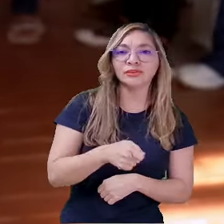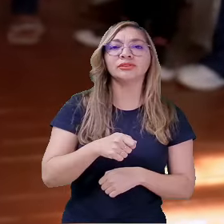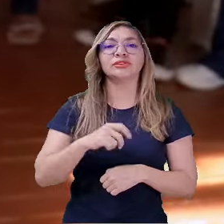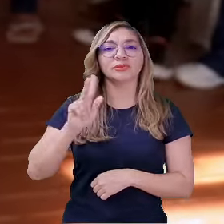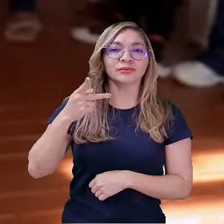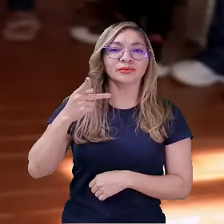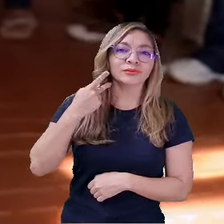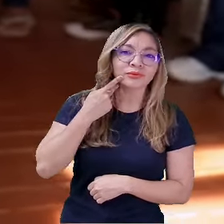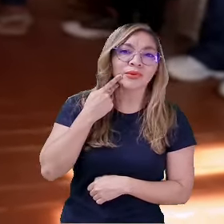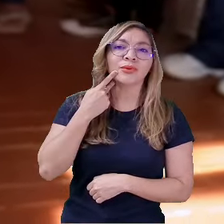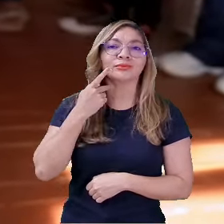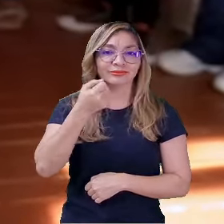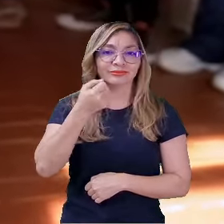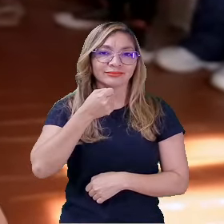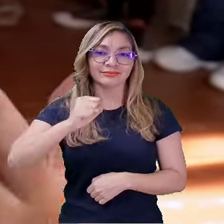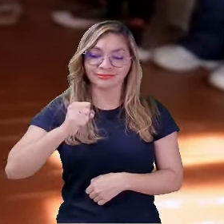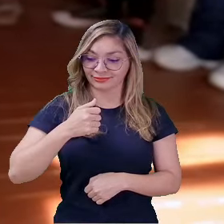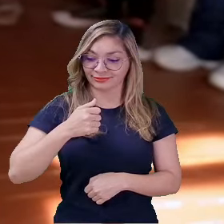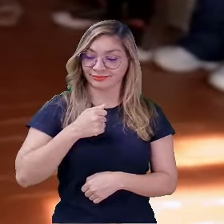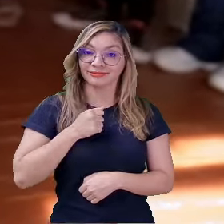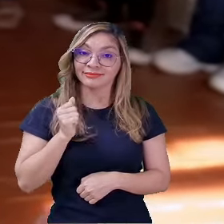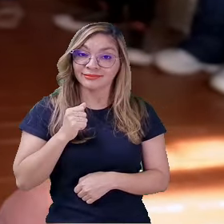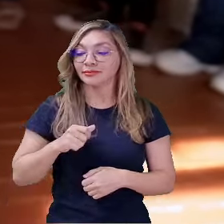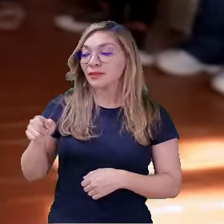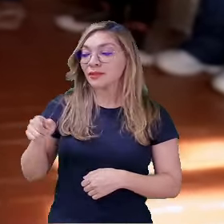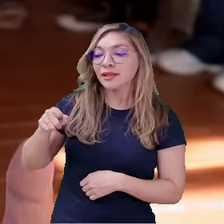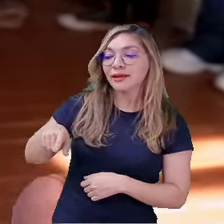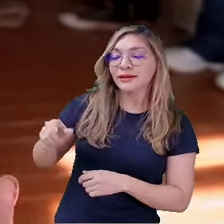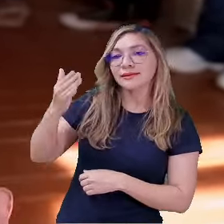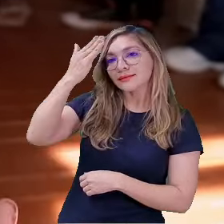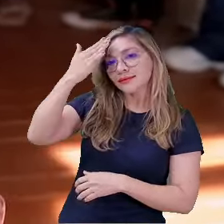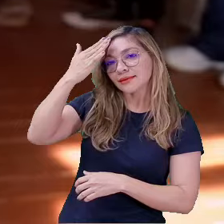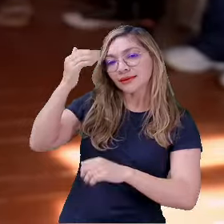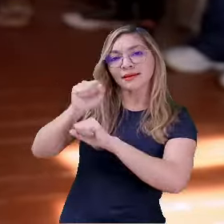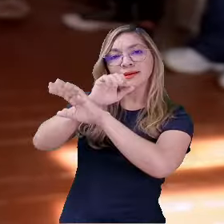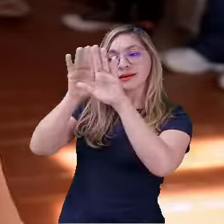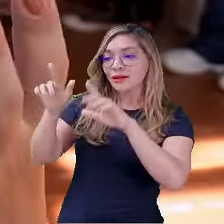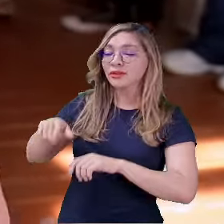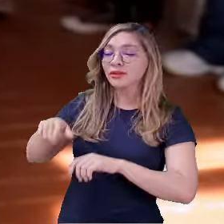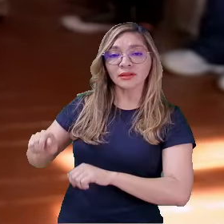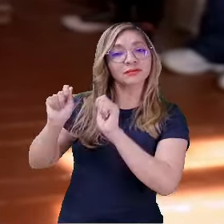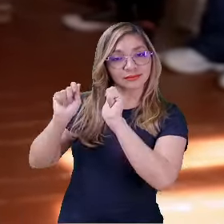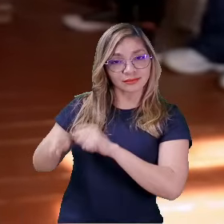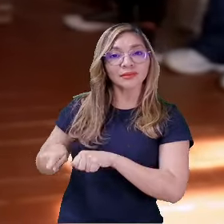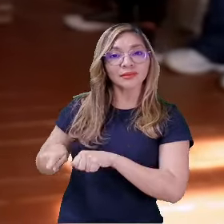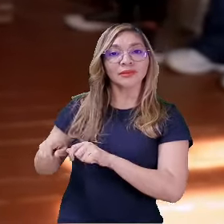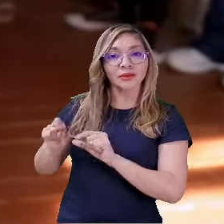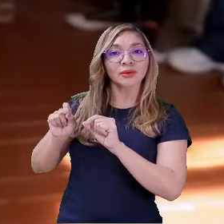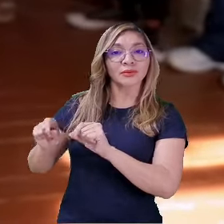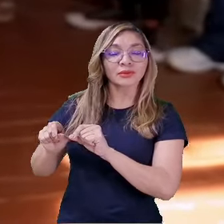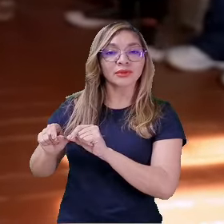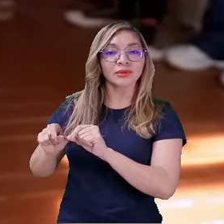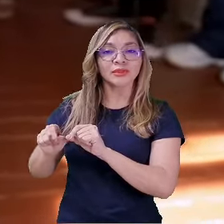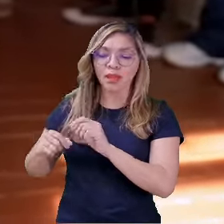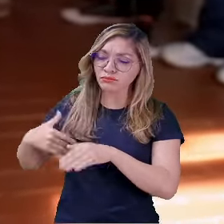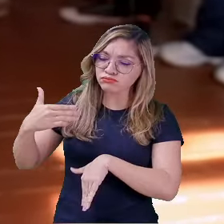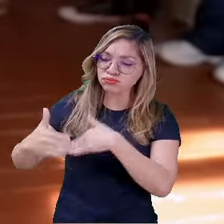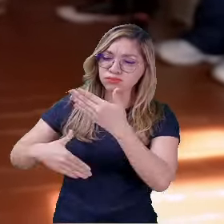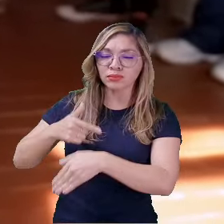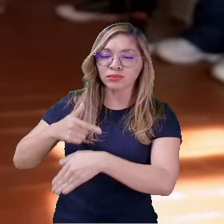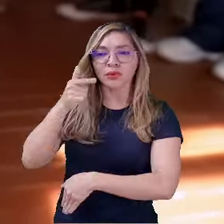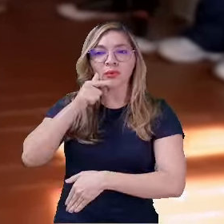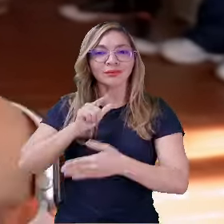delegado. E com isso, eles terem a noção de que eles têm a possibilidade de chegar até essa aprovação